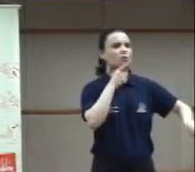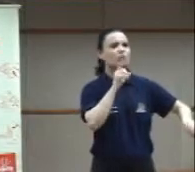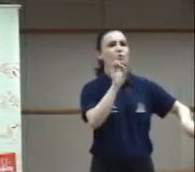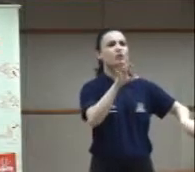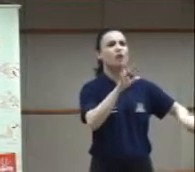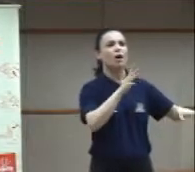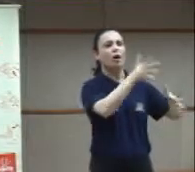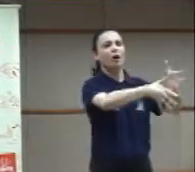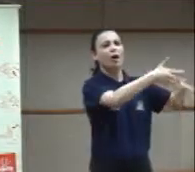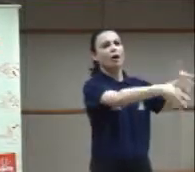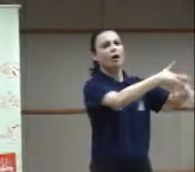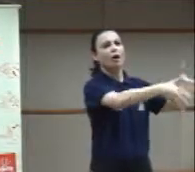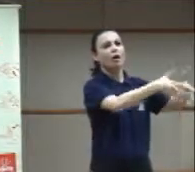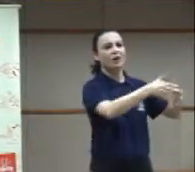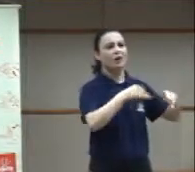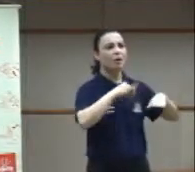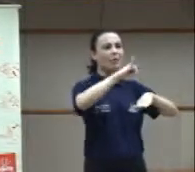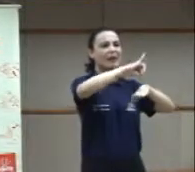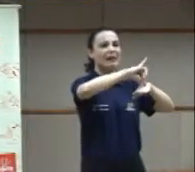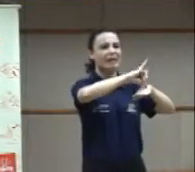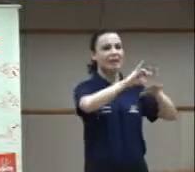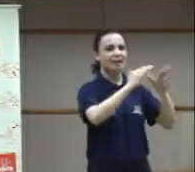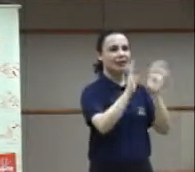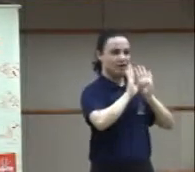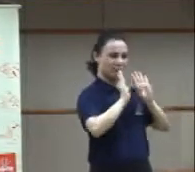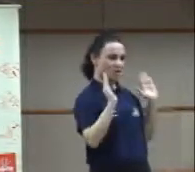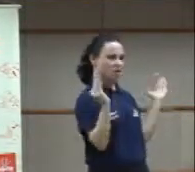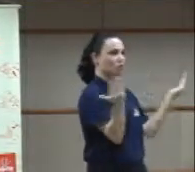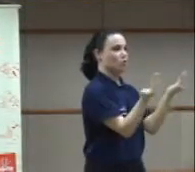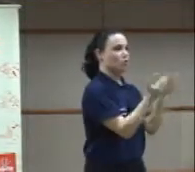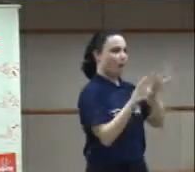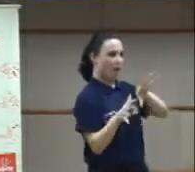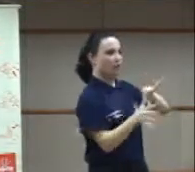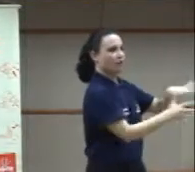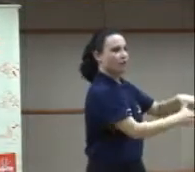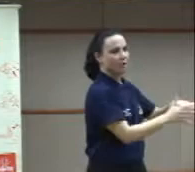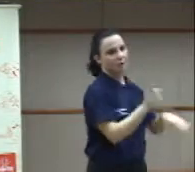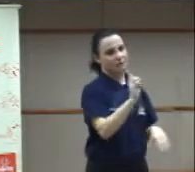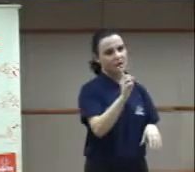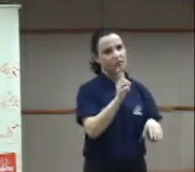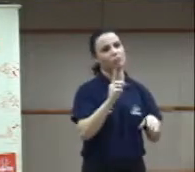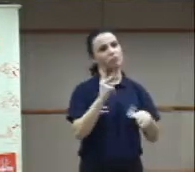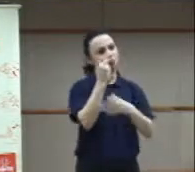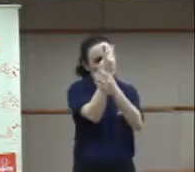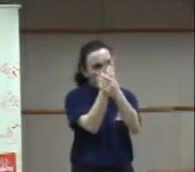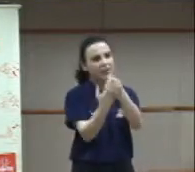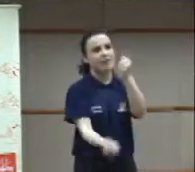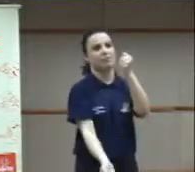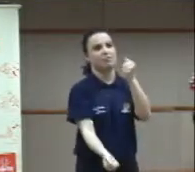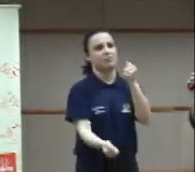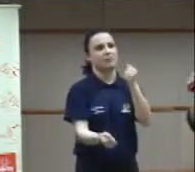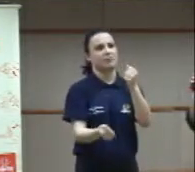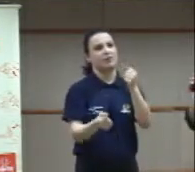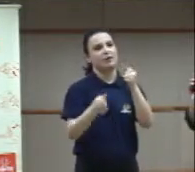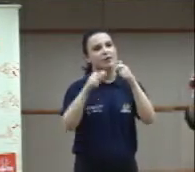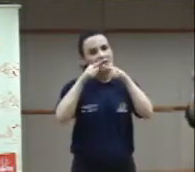Libras, o que não seria bom. Nós queremos a inclusão para todos, né, todas as diversidades.